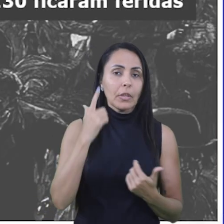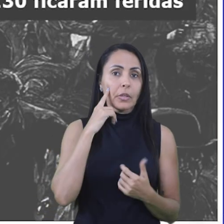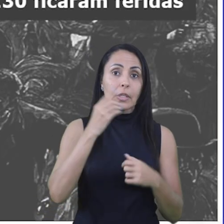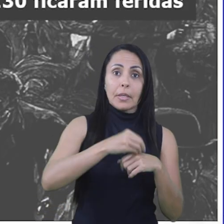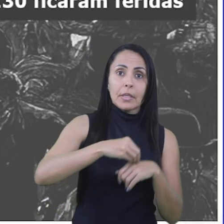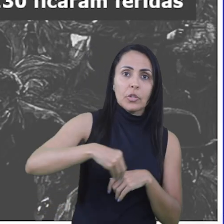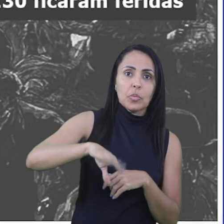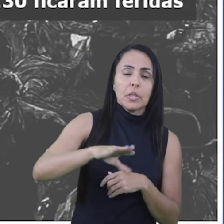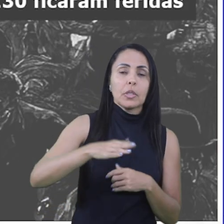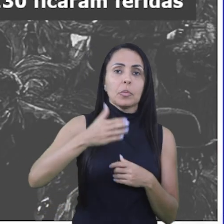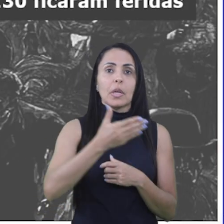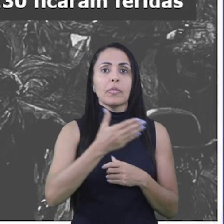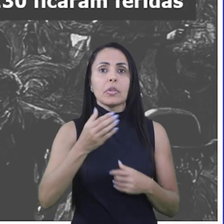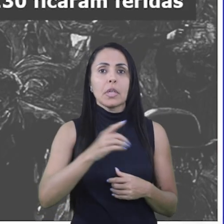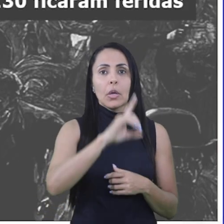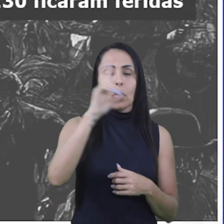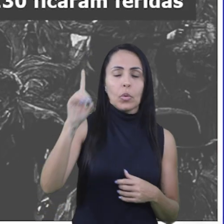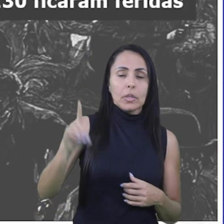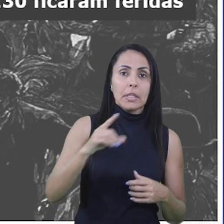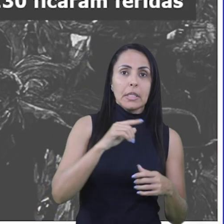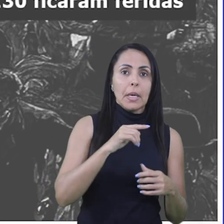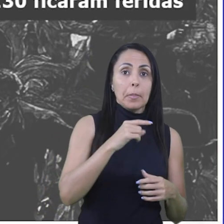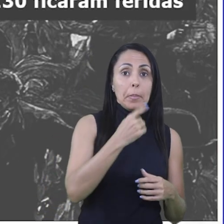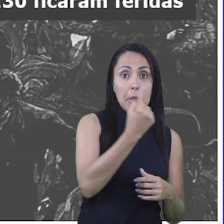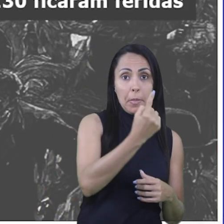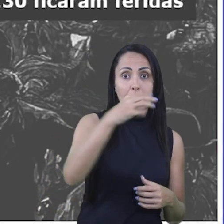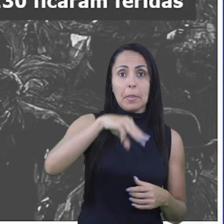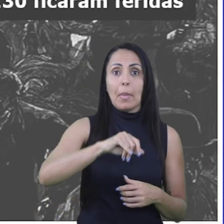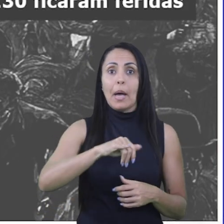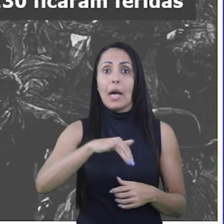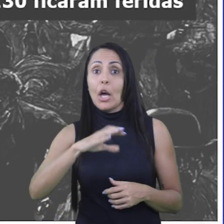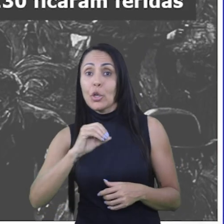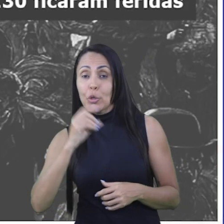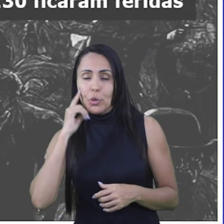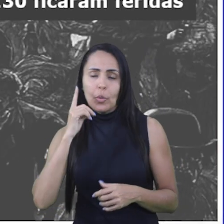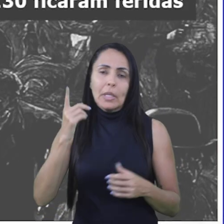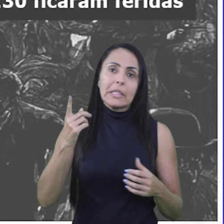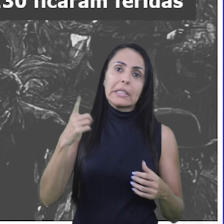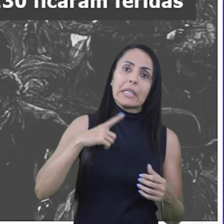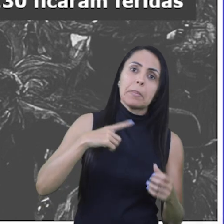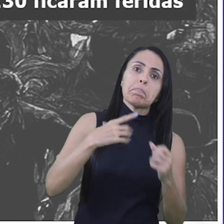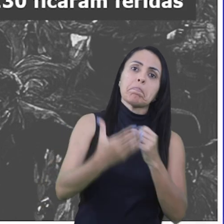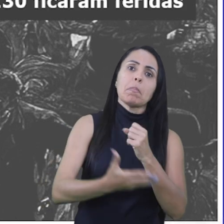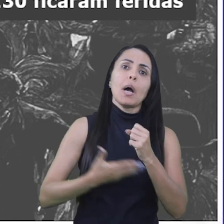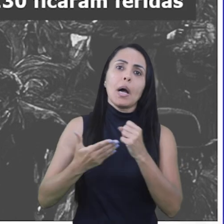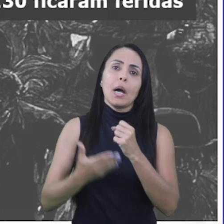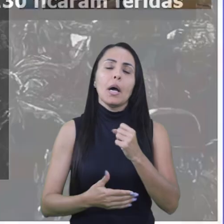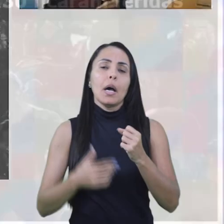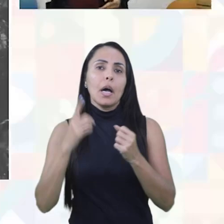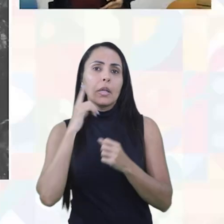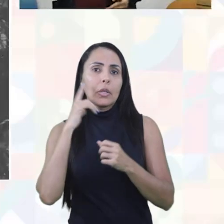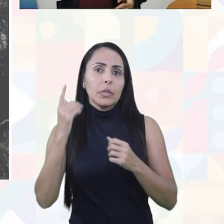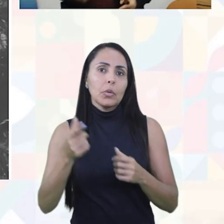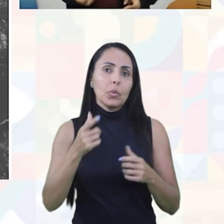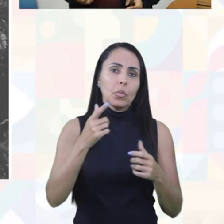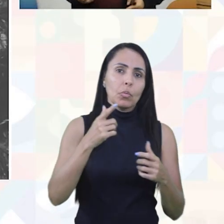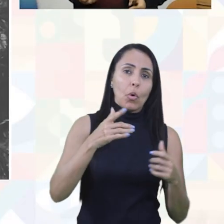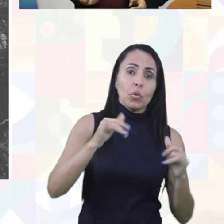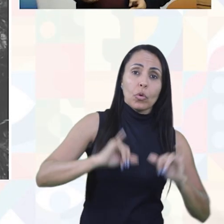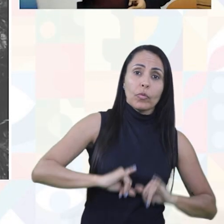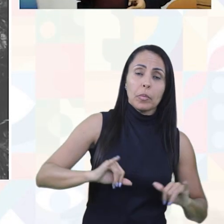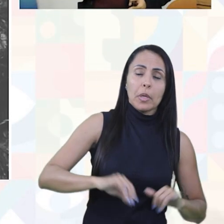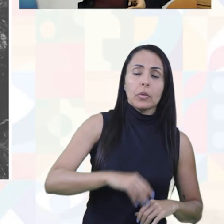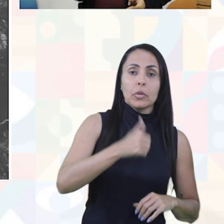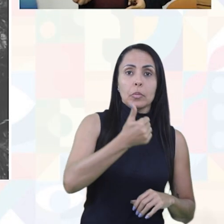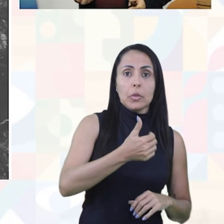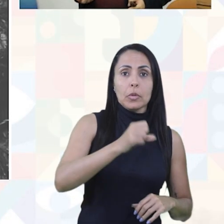para vocês, o Dia do Trabalho, dia 1º de maio, né? Ele é baseado no massacre que houve em